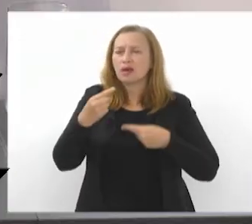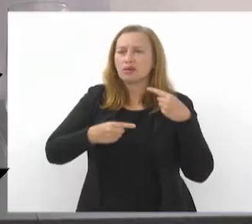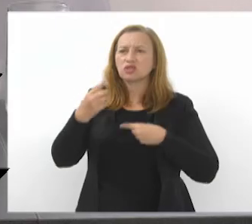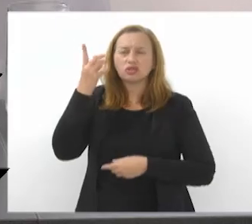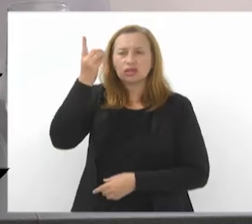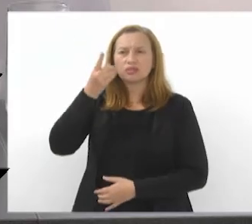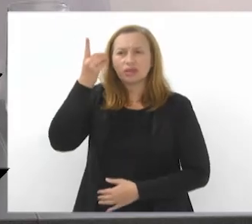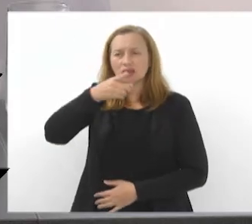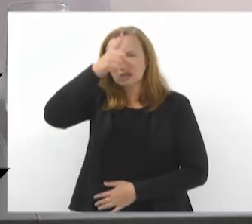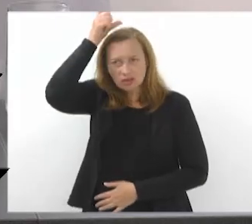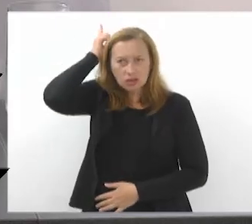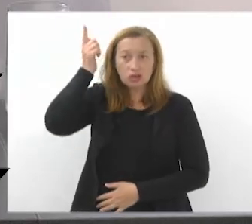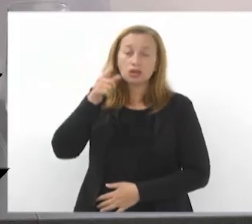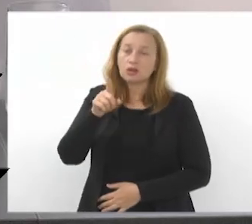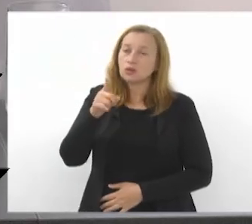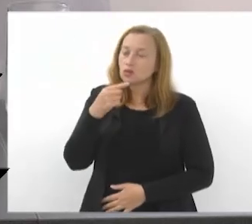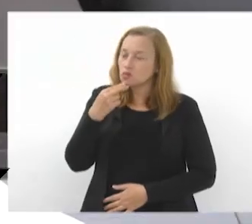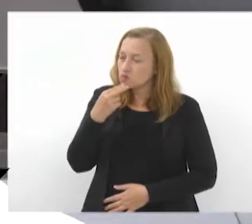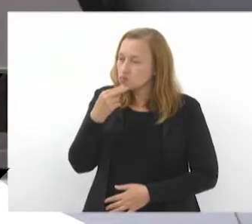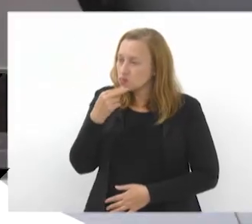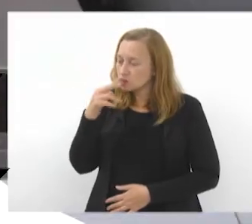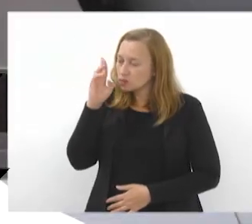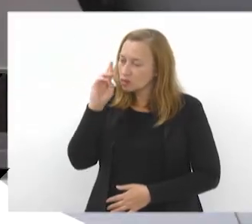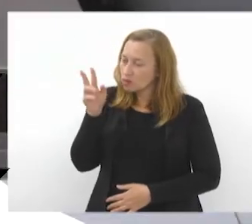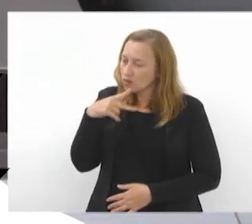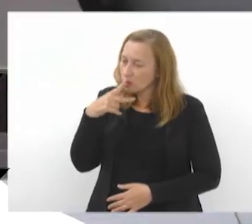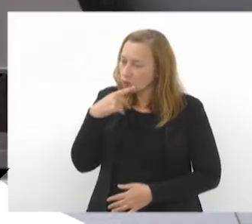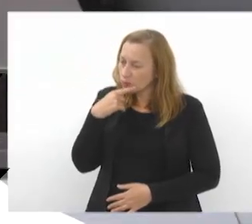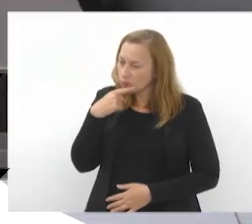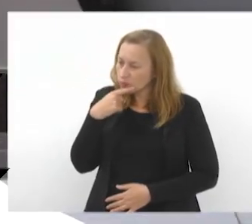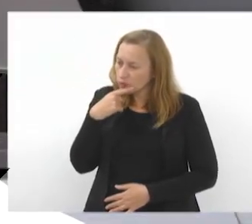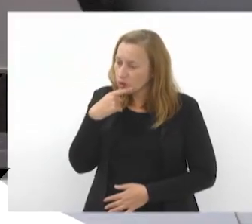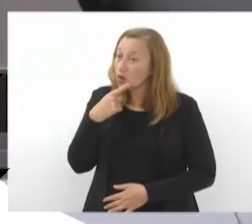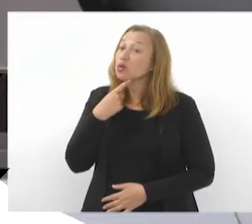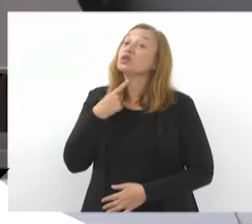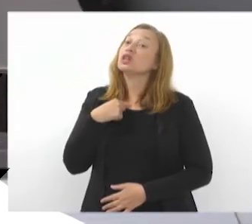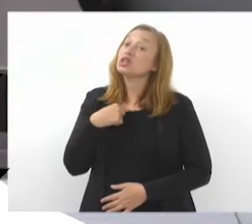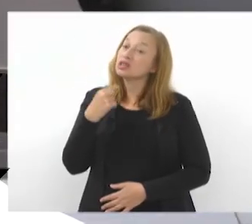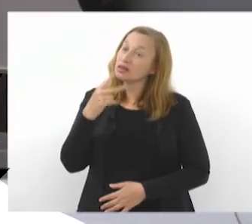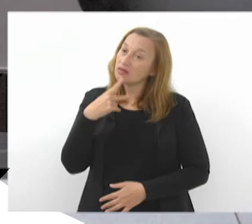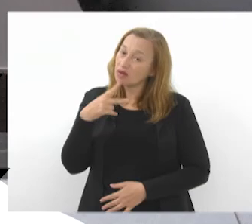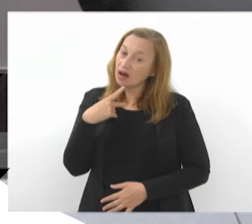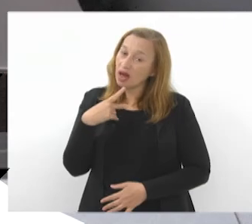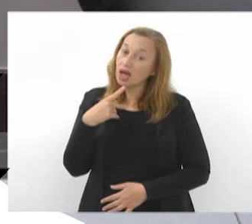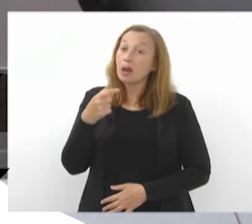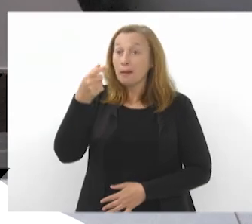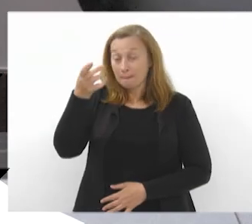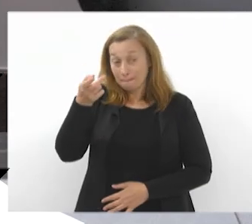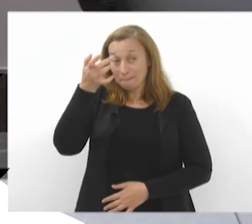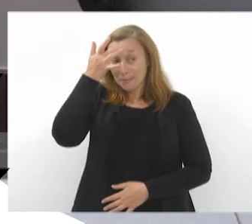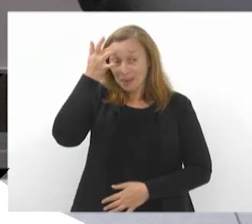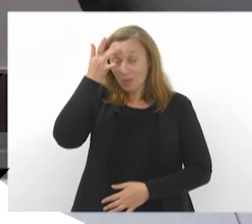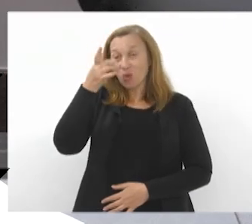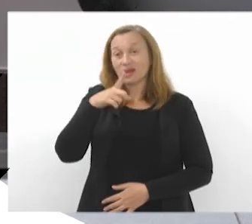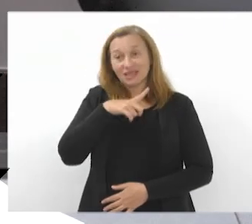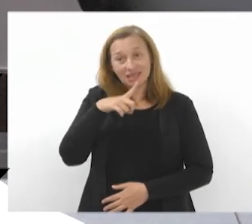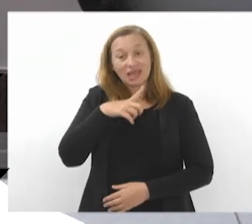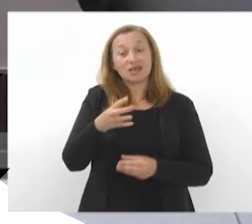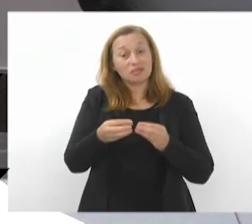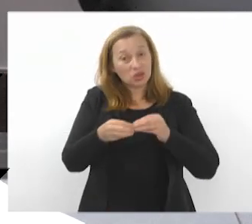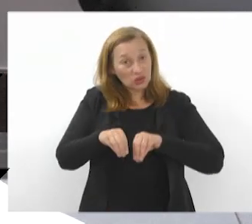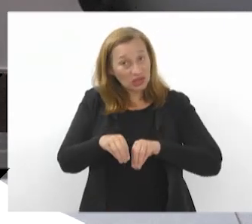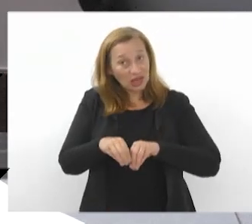Paulo. quando o senhor pautou, a minha vontade foi dizer, eu tenho memória de estar